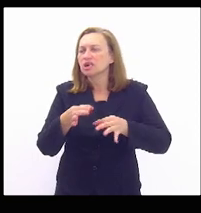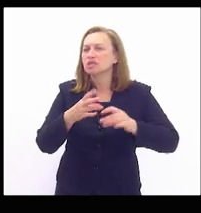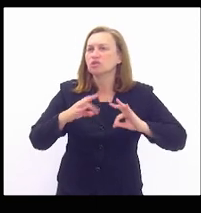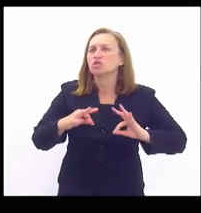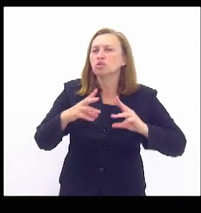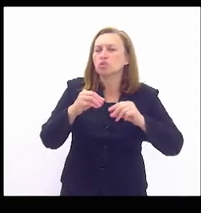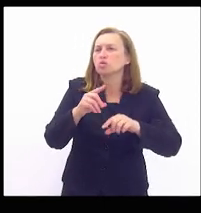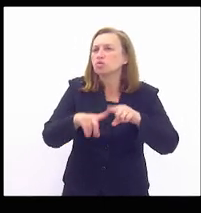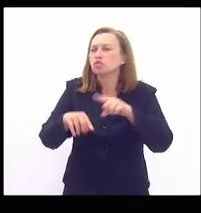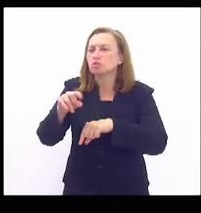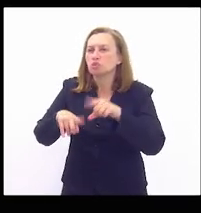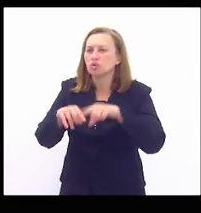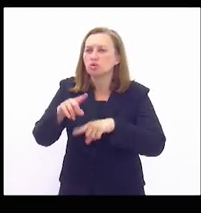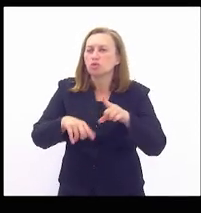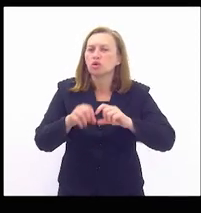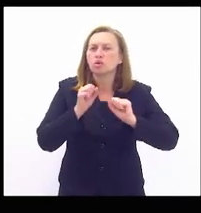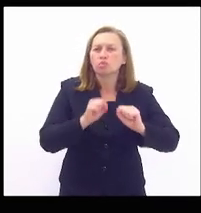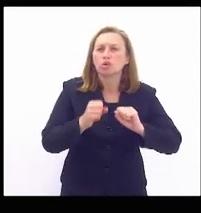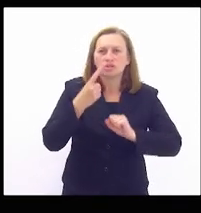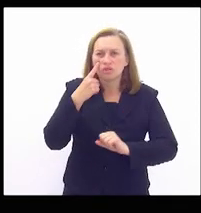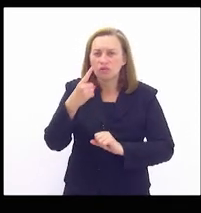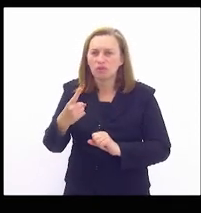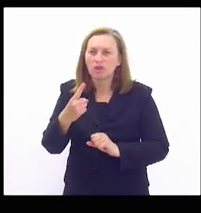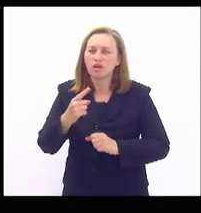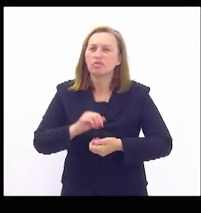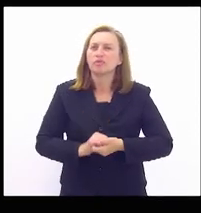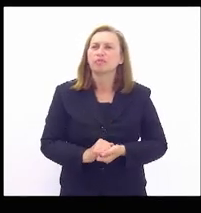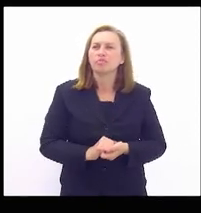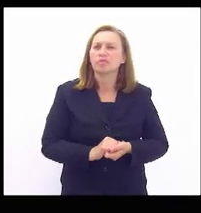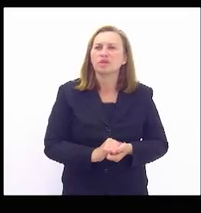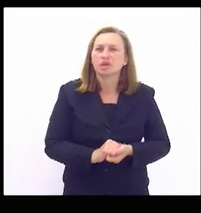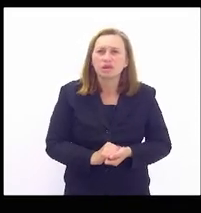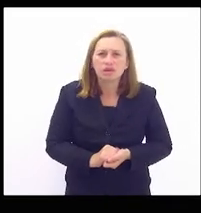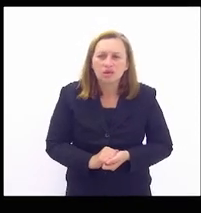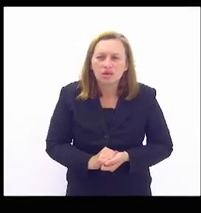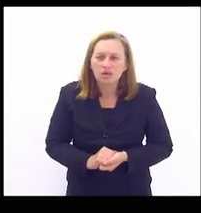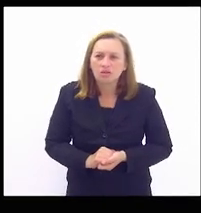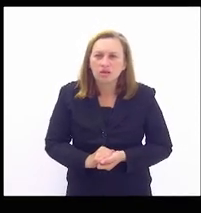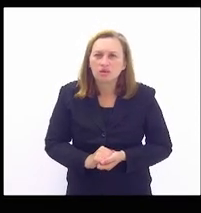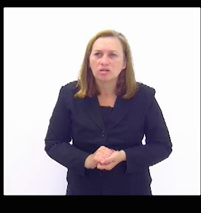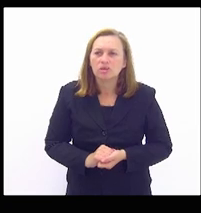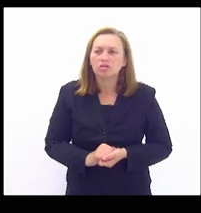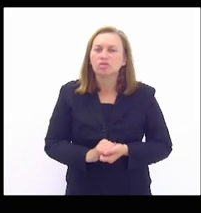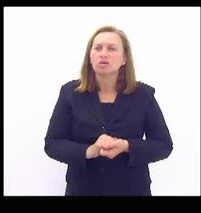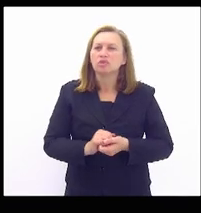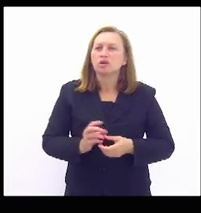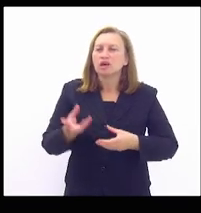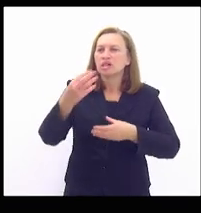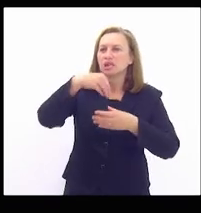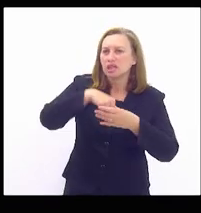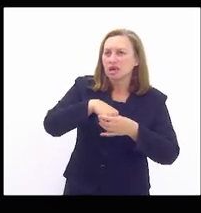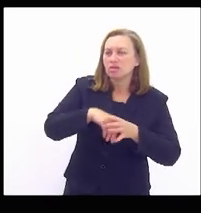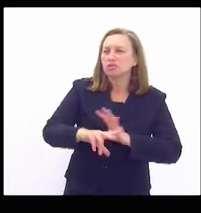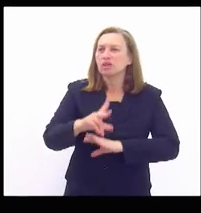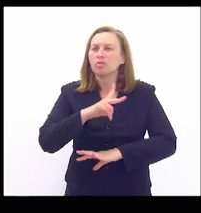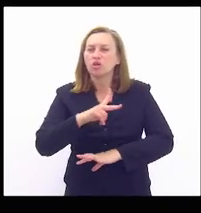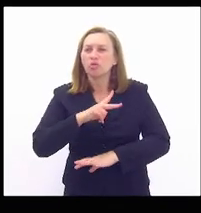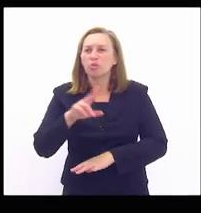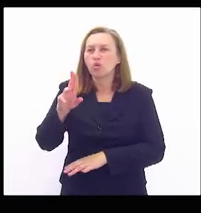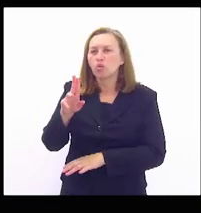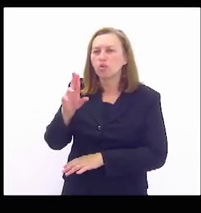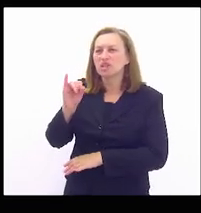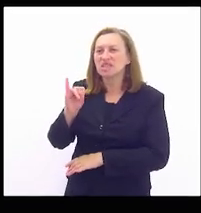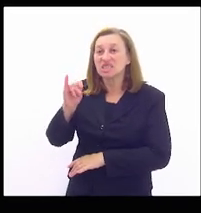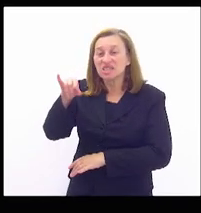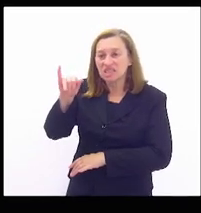material que possa vir a ser ressuspenso, mantendo dentro do interior da própria usina. Eles